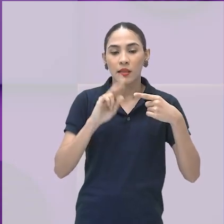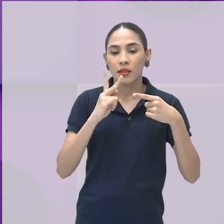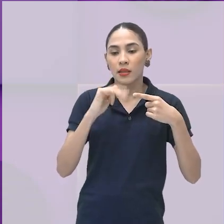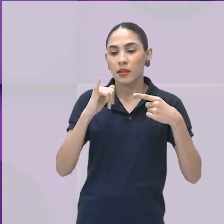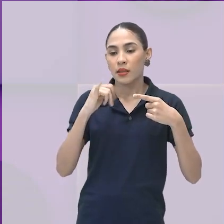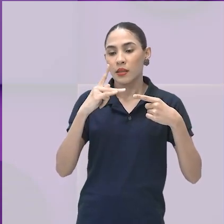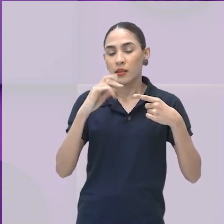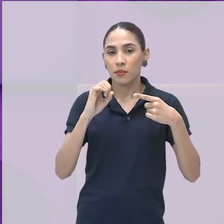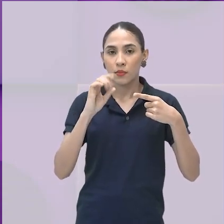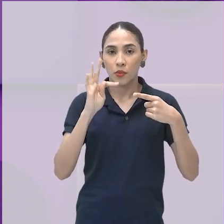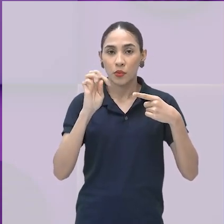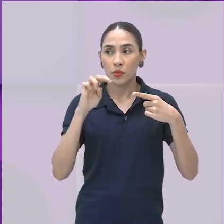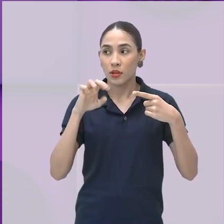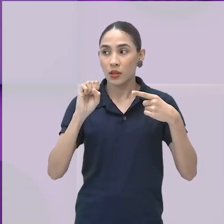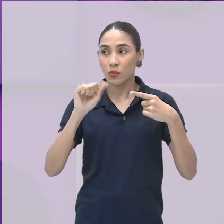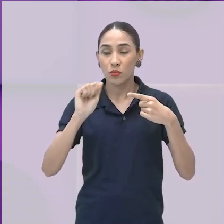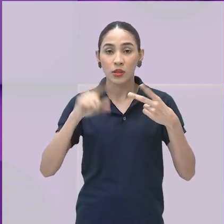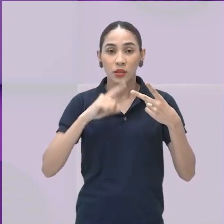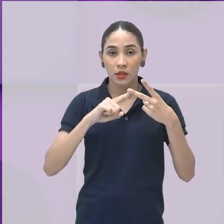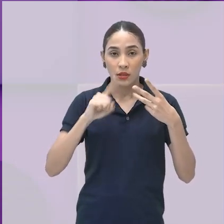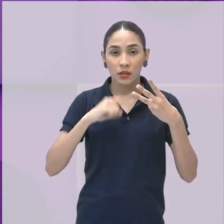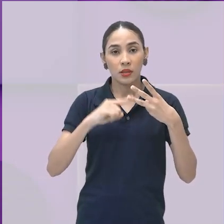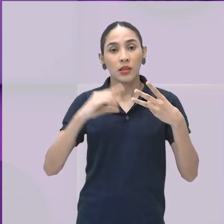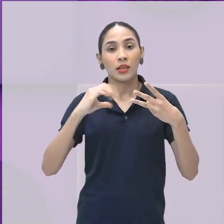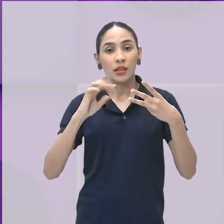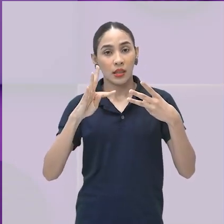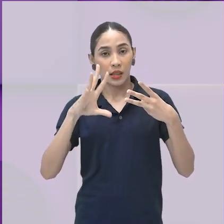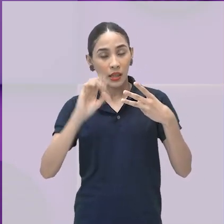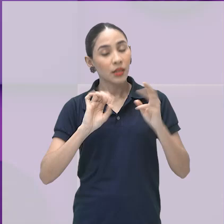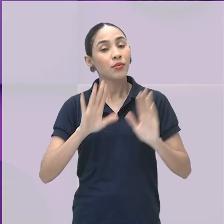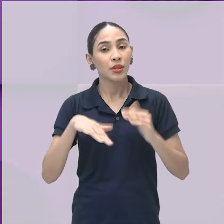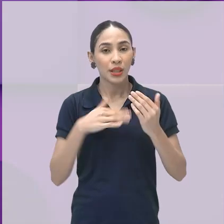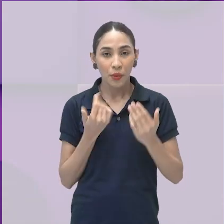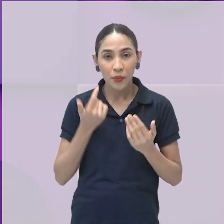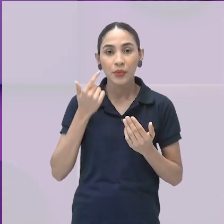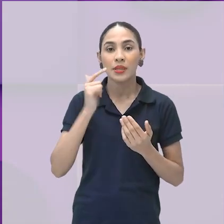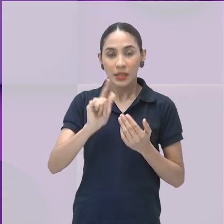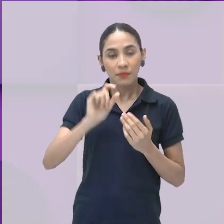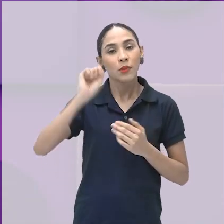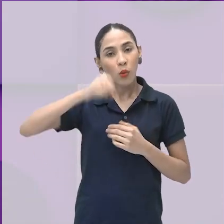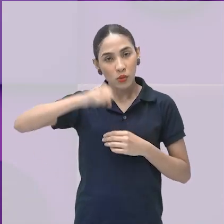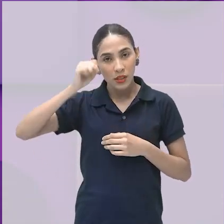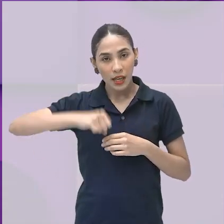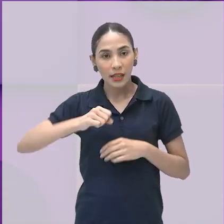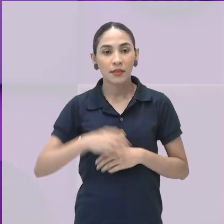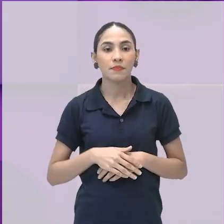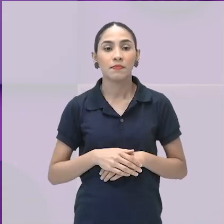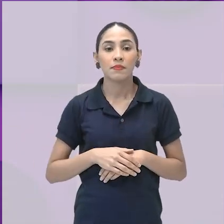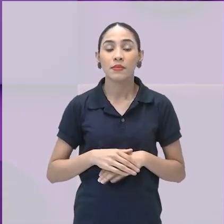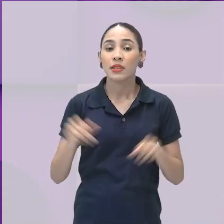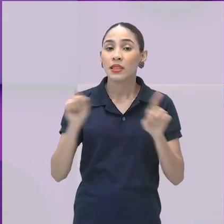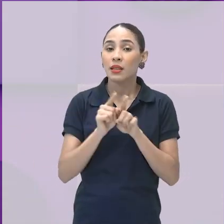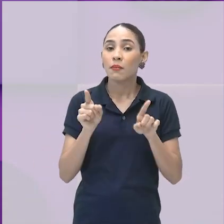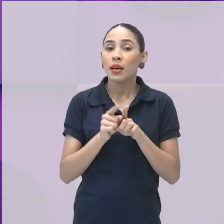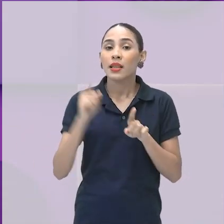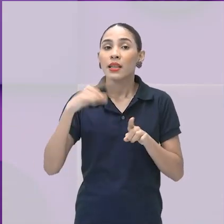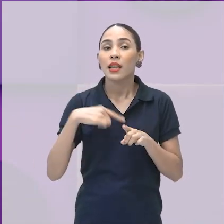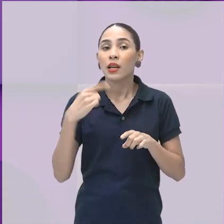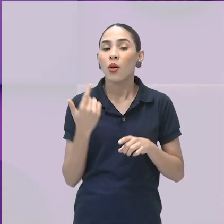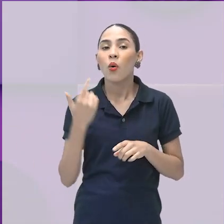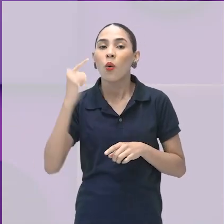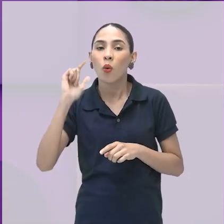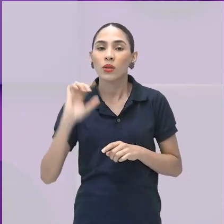dois catetos, certo? Então, assim a gente consegue aplicar o Teorema de Pitágoras, né? E aí a gente também tem